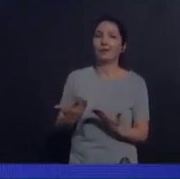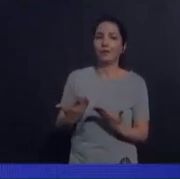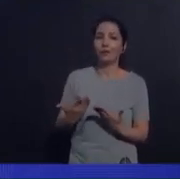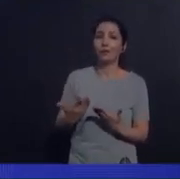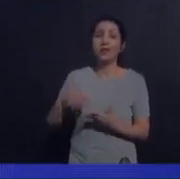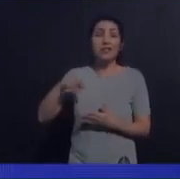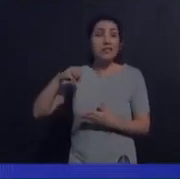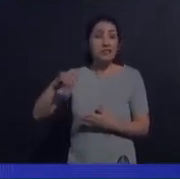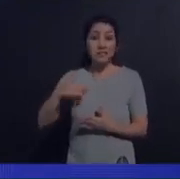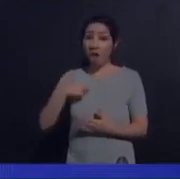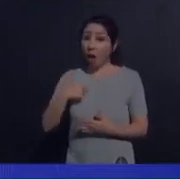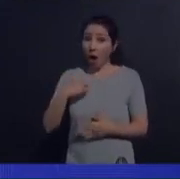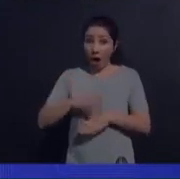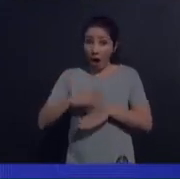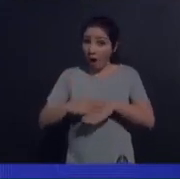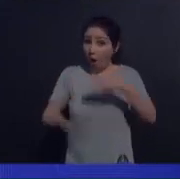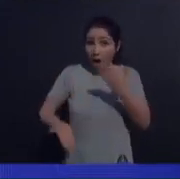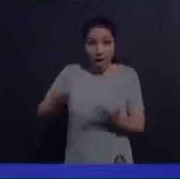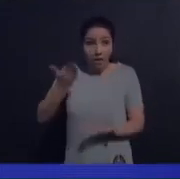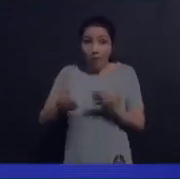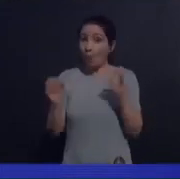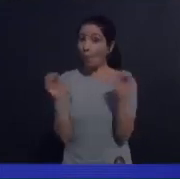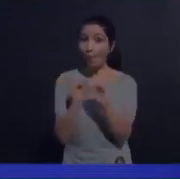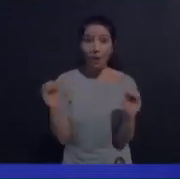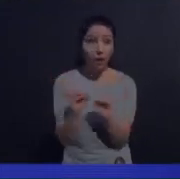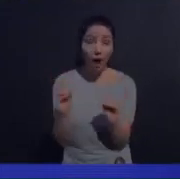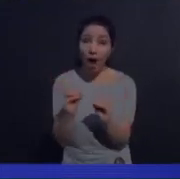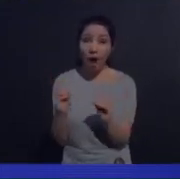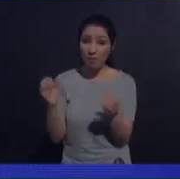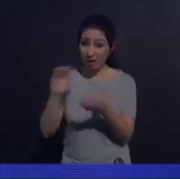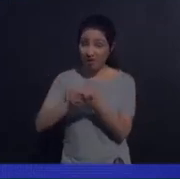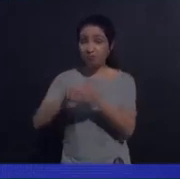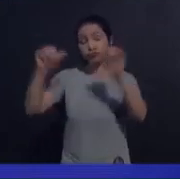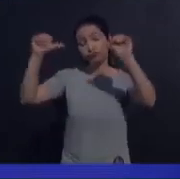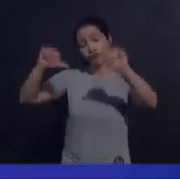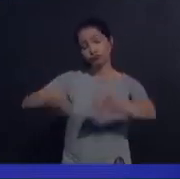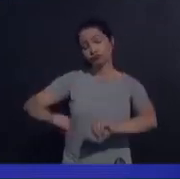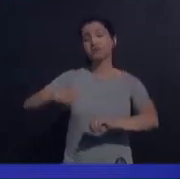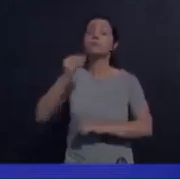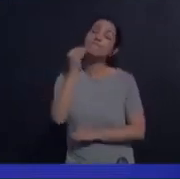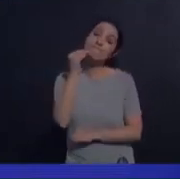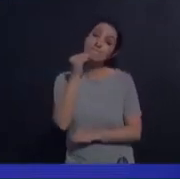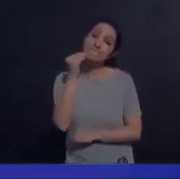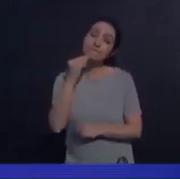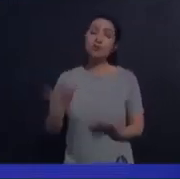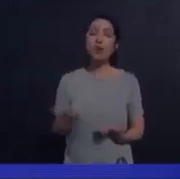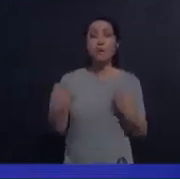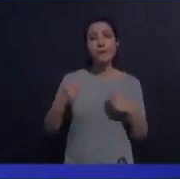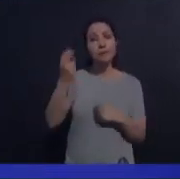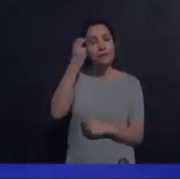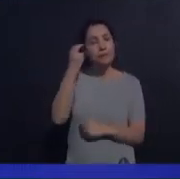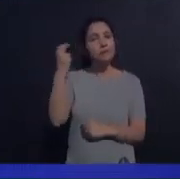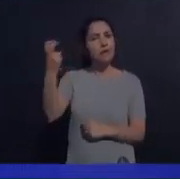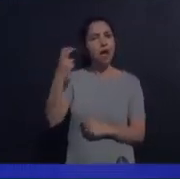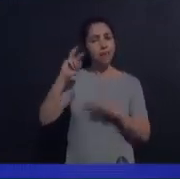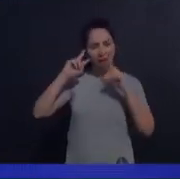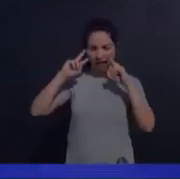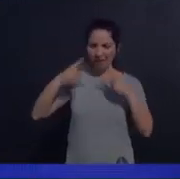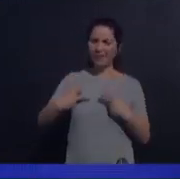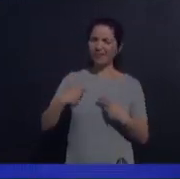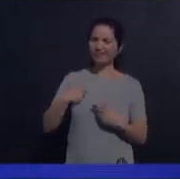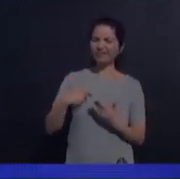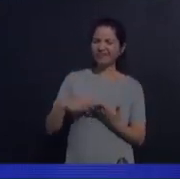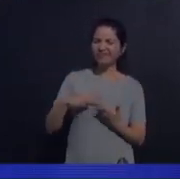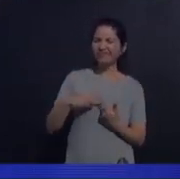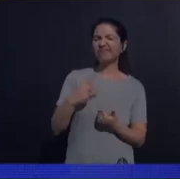não teria chegado até aqui se eu não fosse uma mulher sábia. Sabe, reconhecesse os meus erros, o meu marido também.